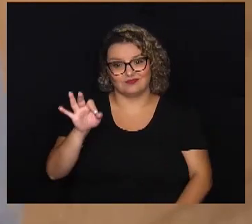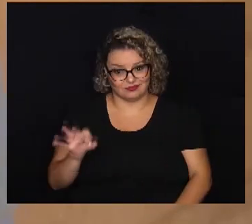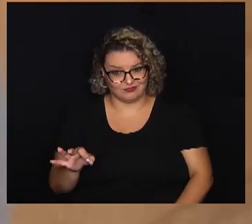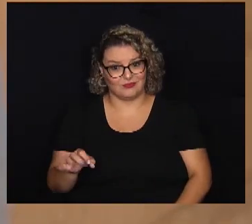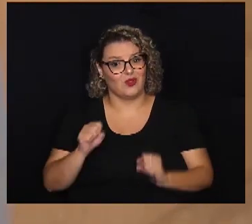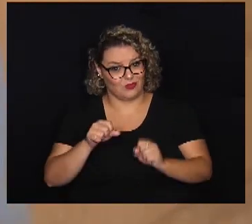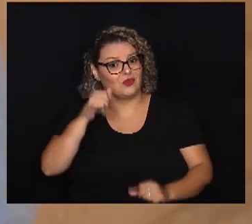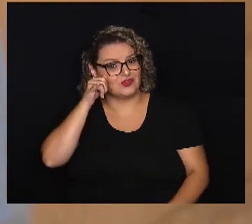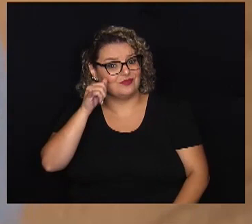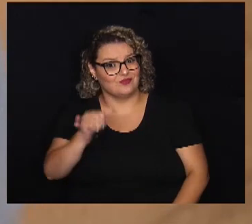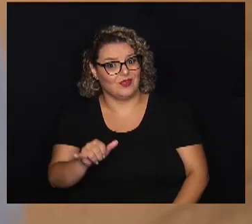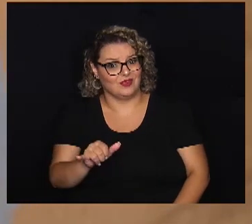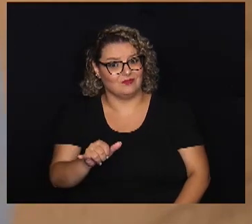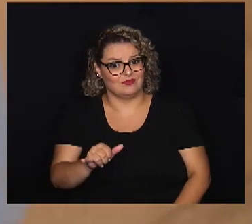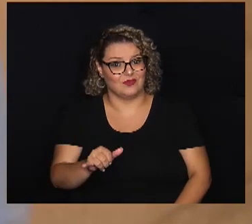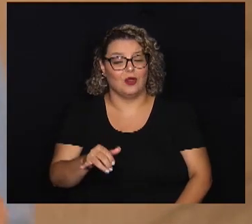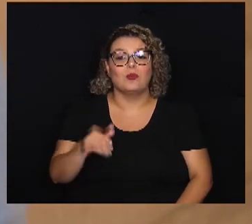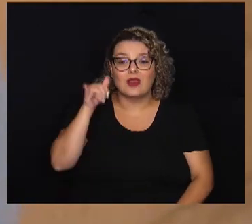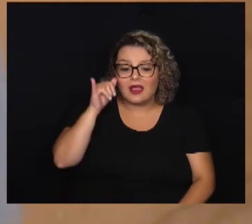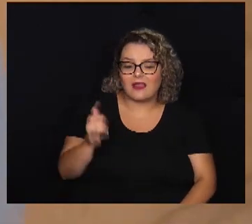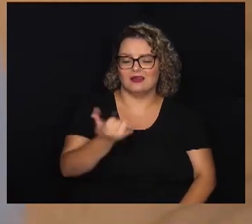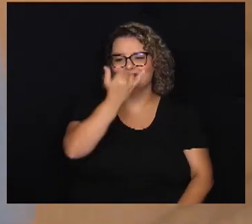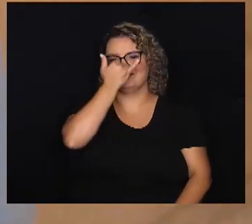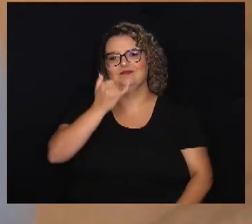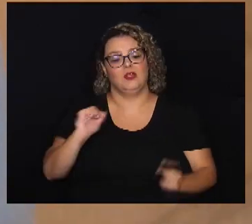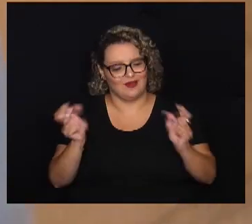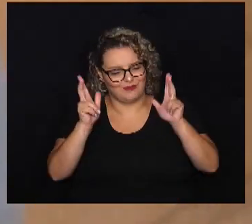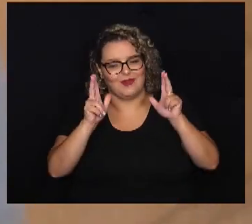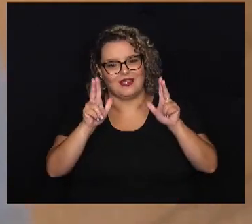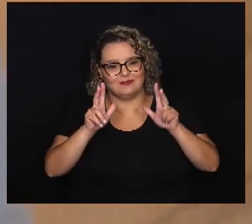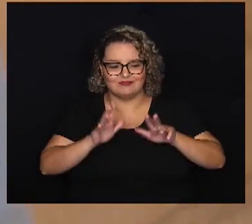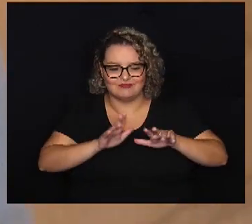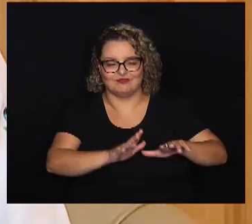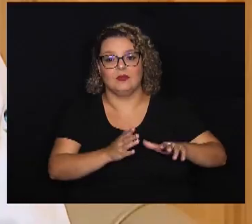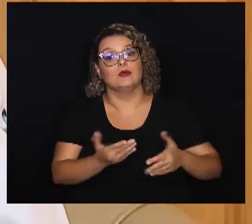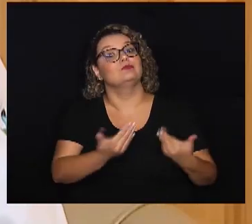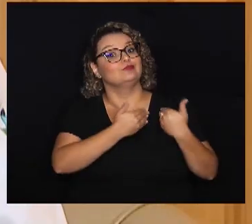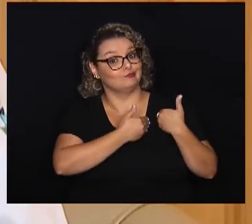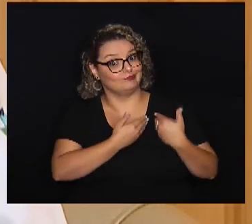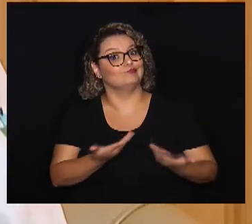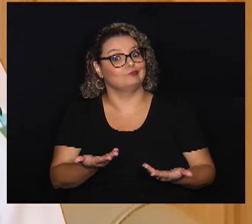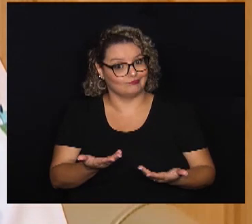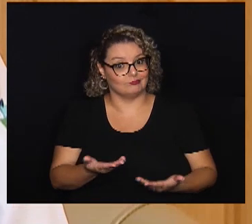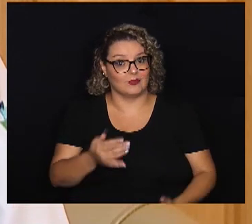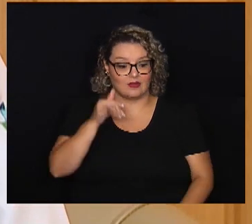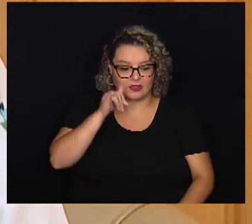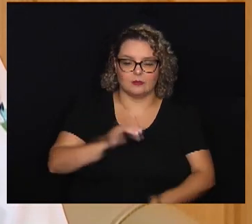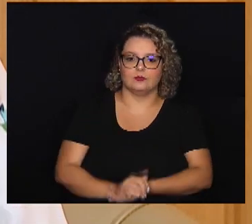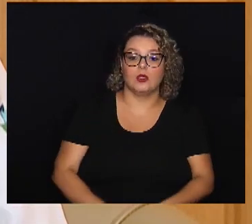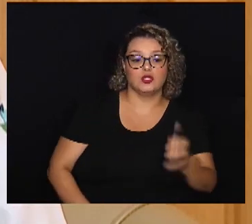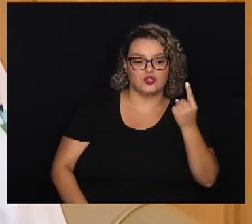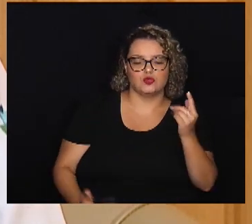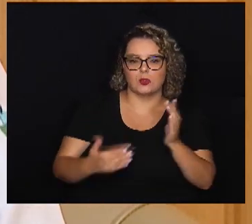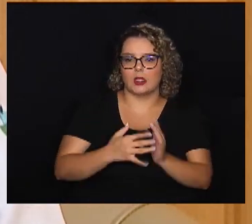ter sido evitadas com prevenção e mais atenção por parte dos tutores. De 1 a 4 anos de idade,